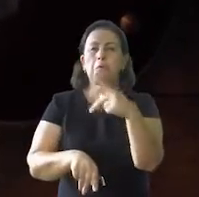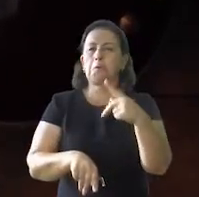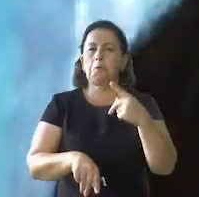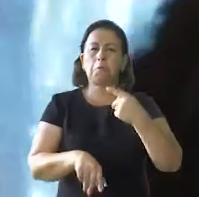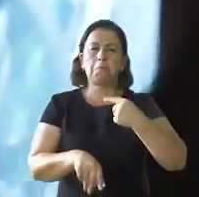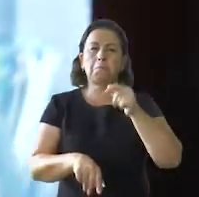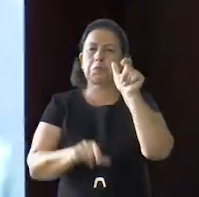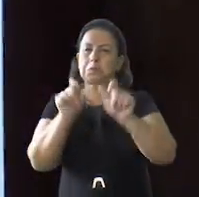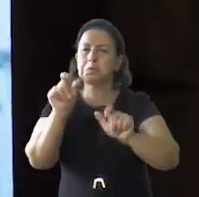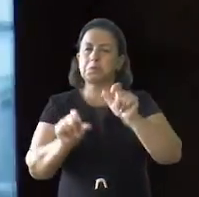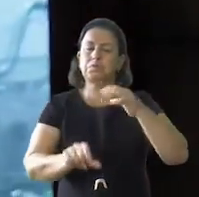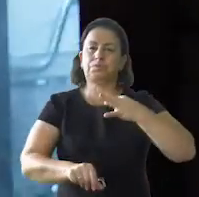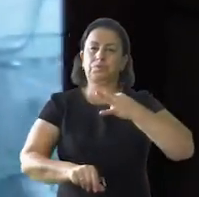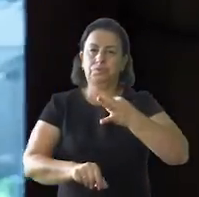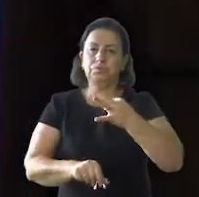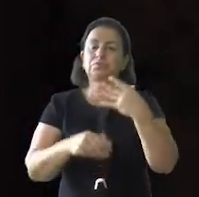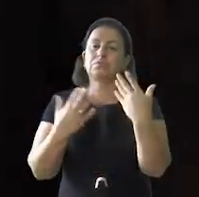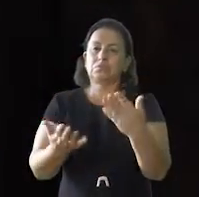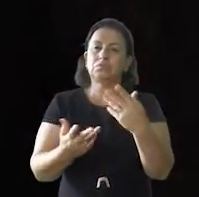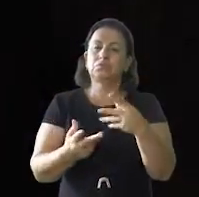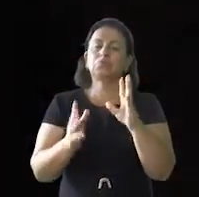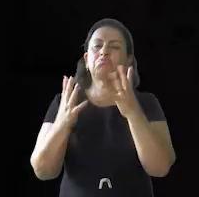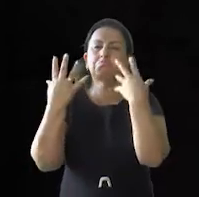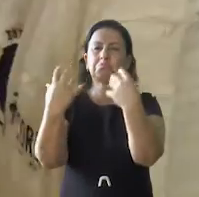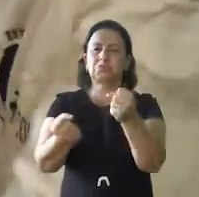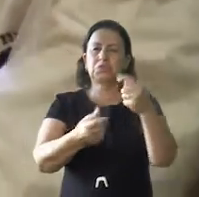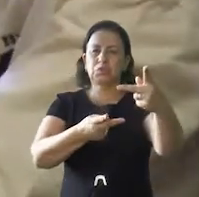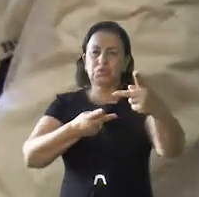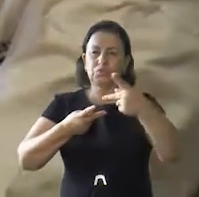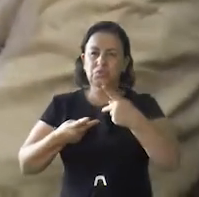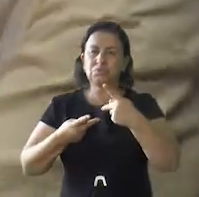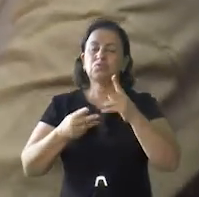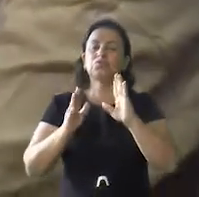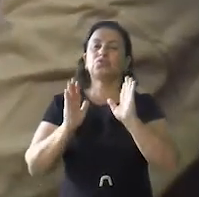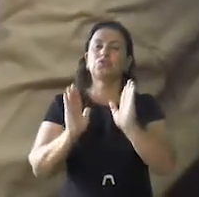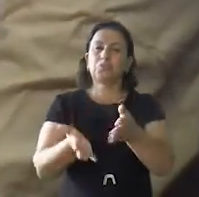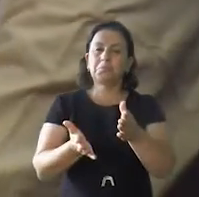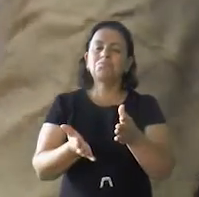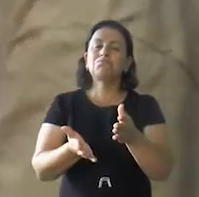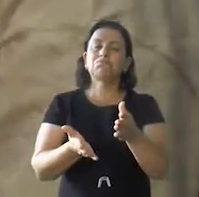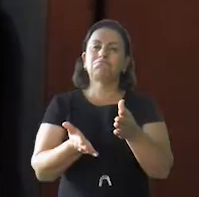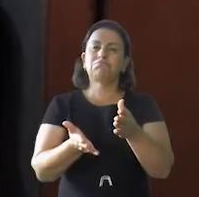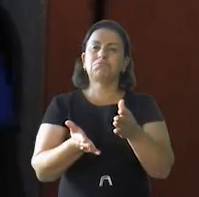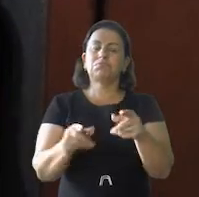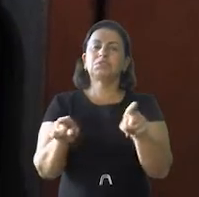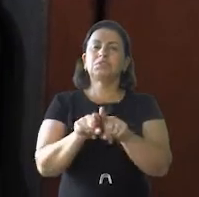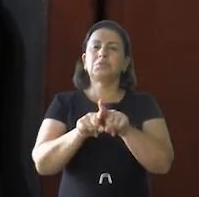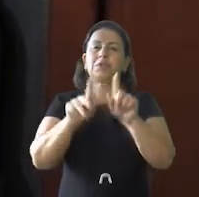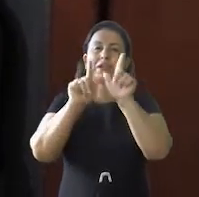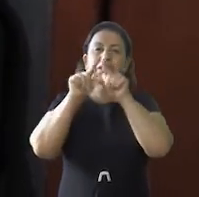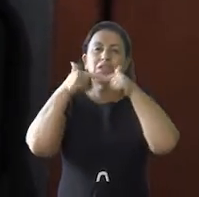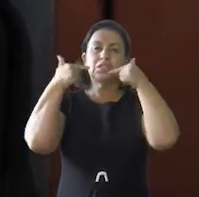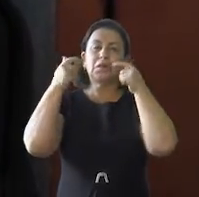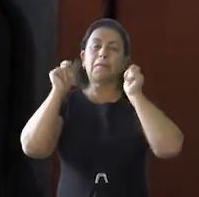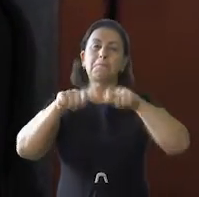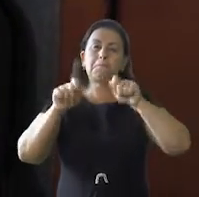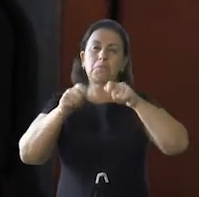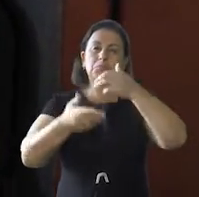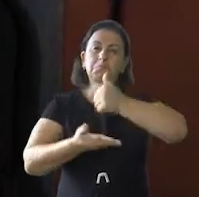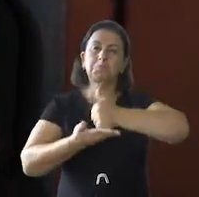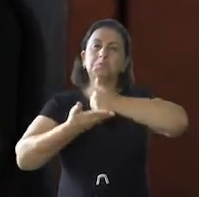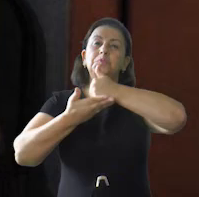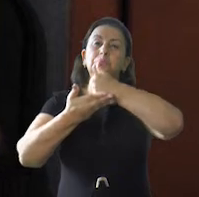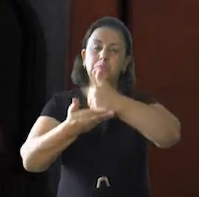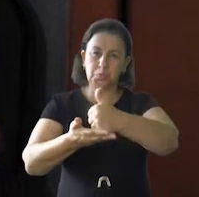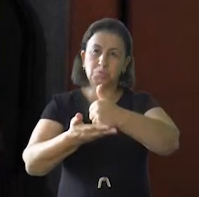outros voluntários. Fiquei muito feliz com o convite e já era consumidor de audiobooks e alegria também de poder